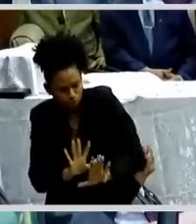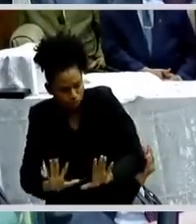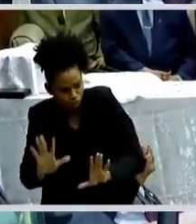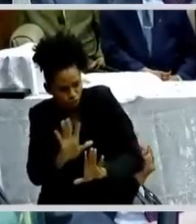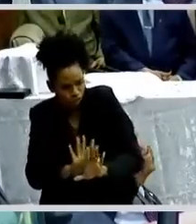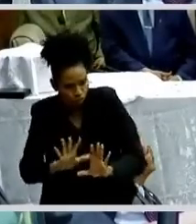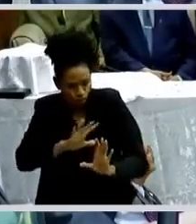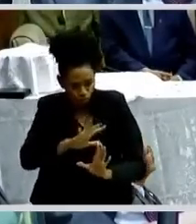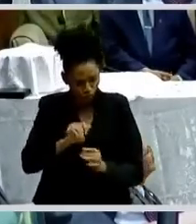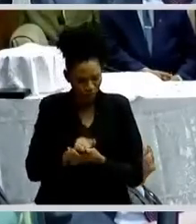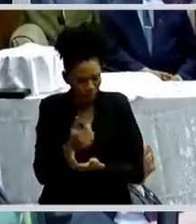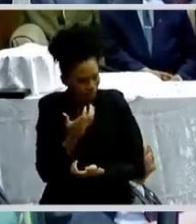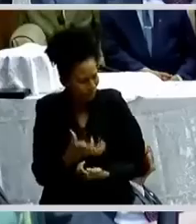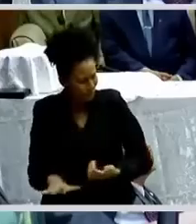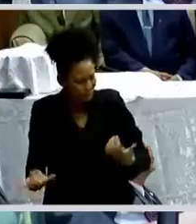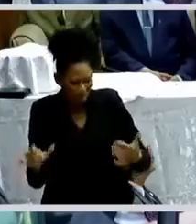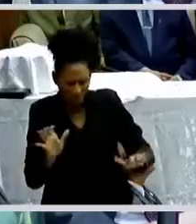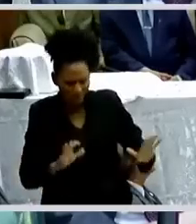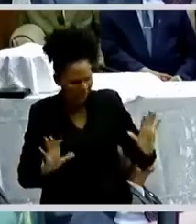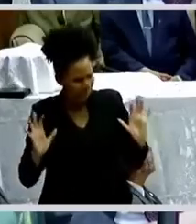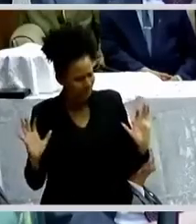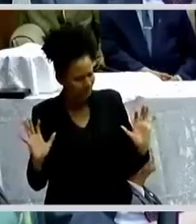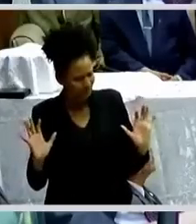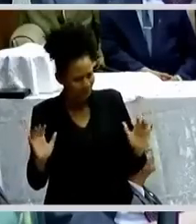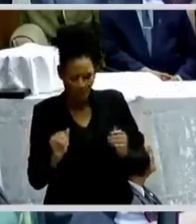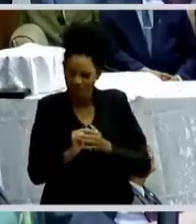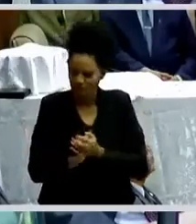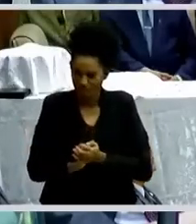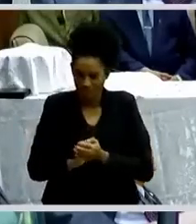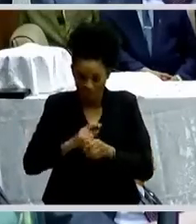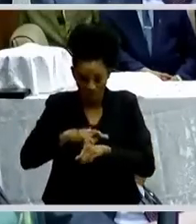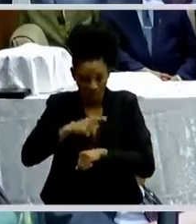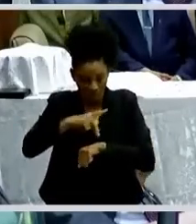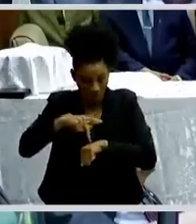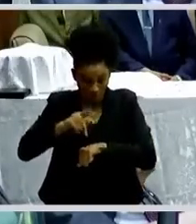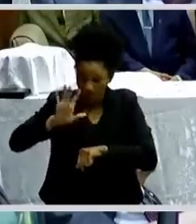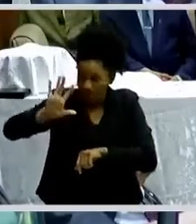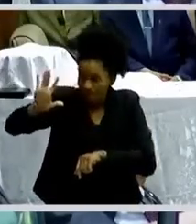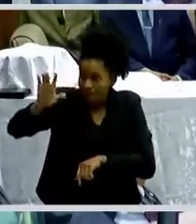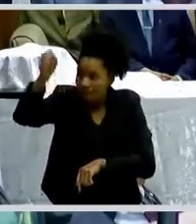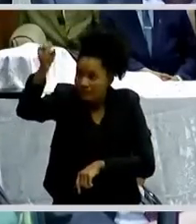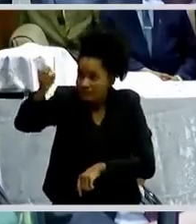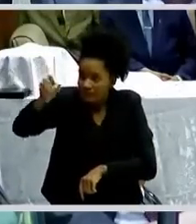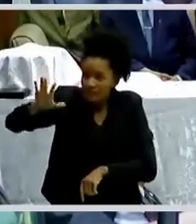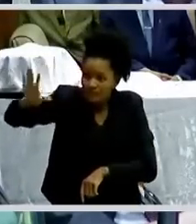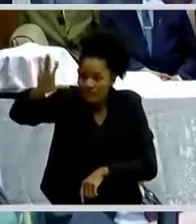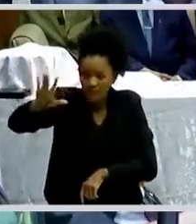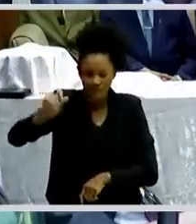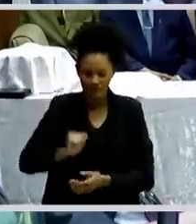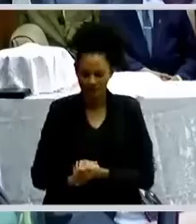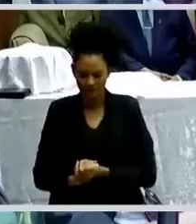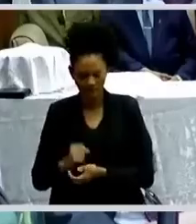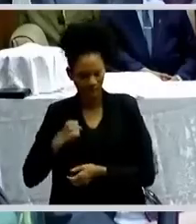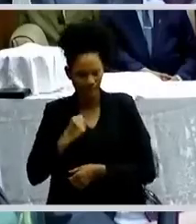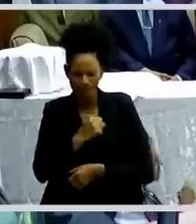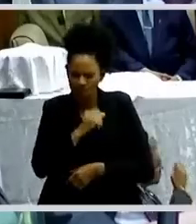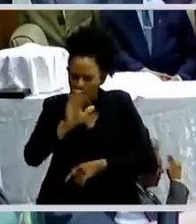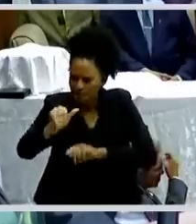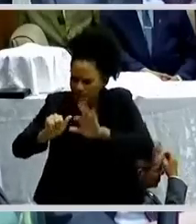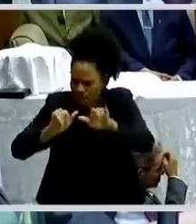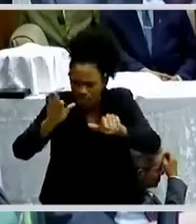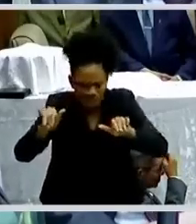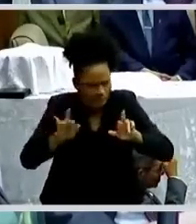quis aceitar Saul. Então, a segunda apresentação, Samuel reúne todo o povo e vem